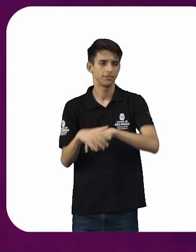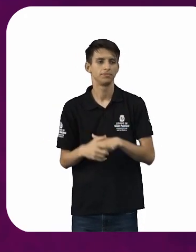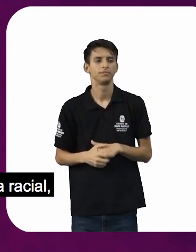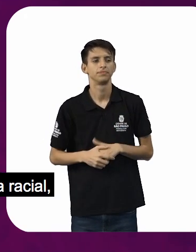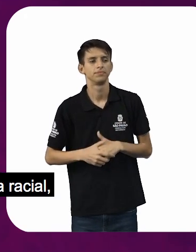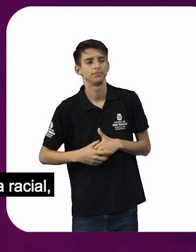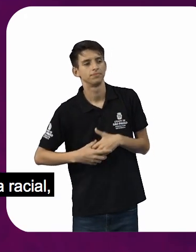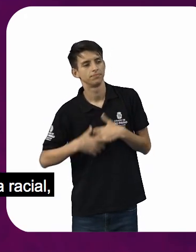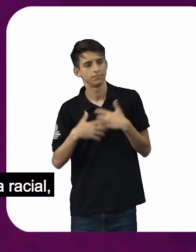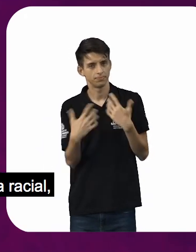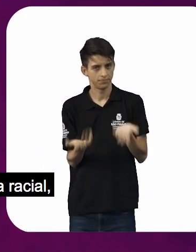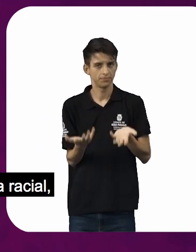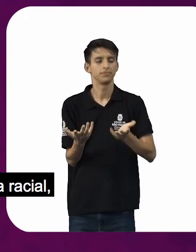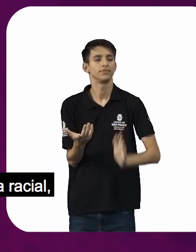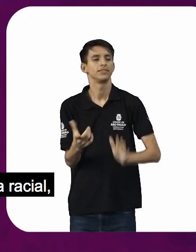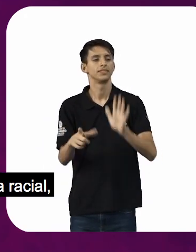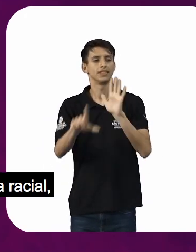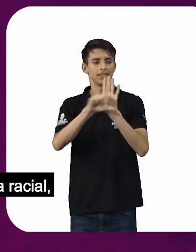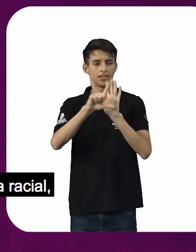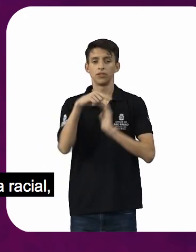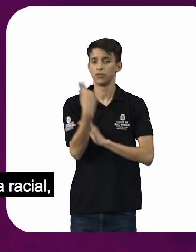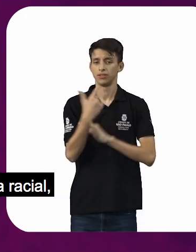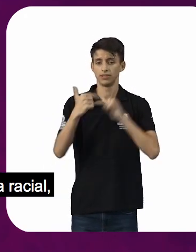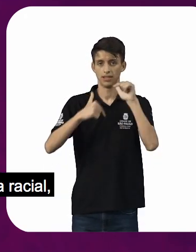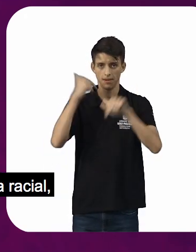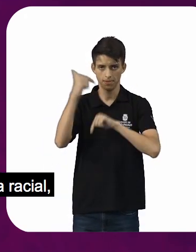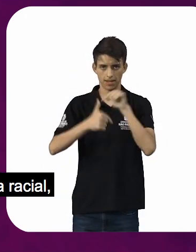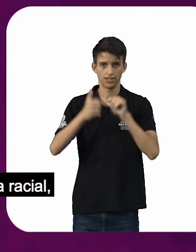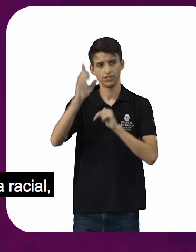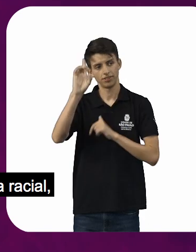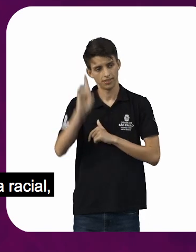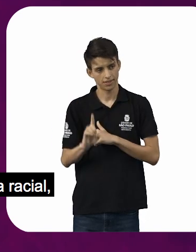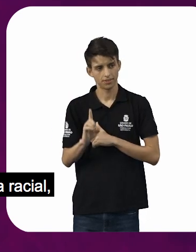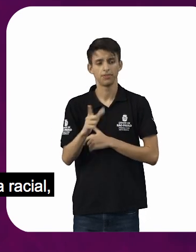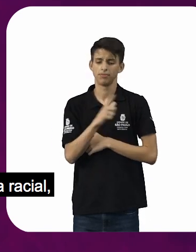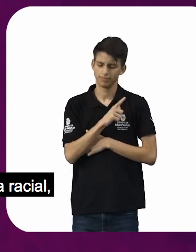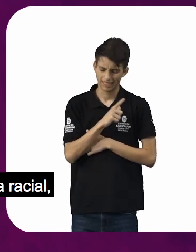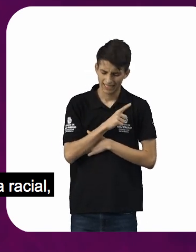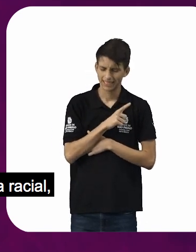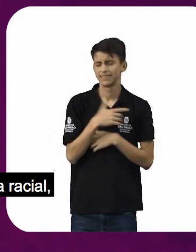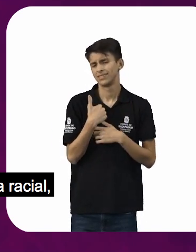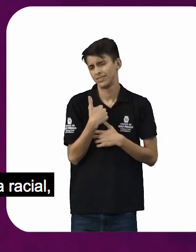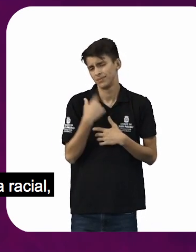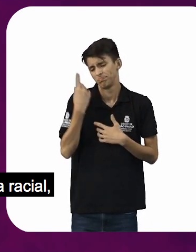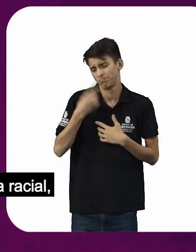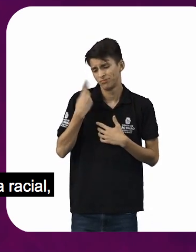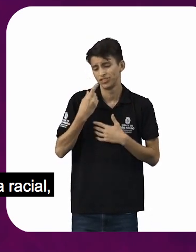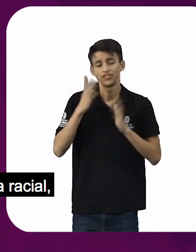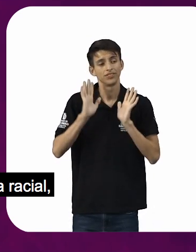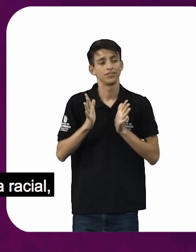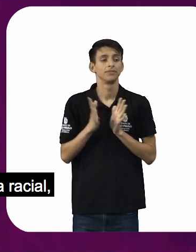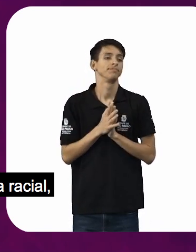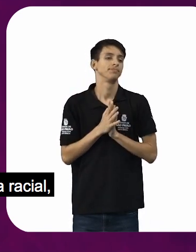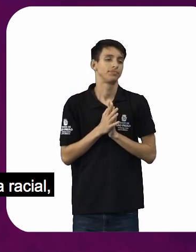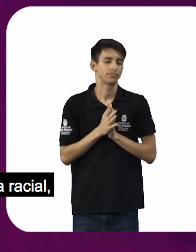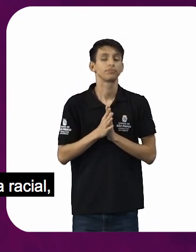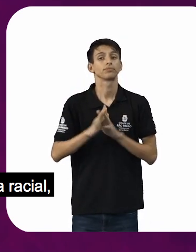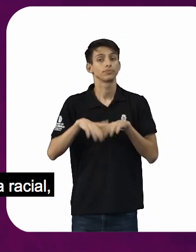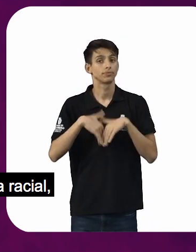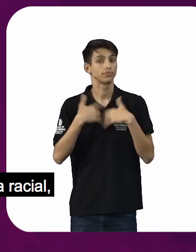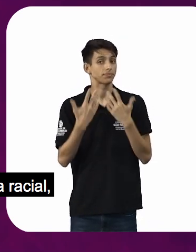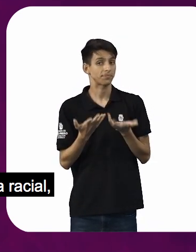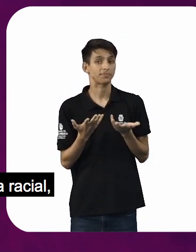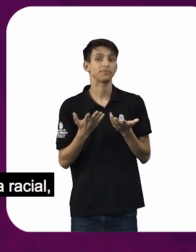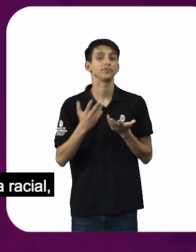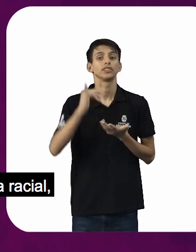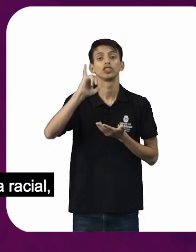Essa Lázaro Carvalho. para a gente que é do direito, né, abre uma celeuma. Por quê? Porque a injúria racial ela